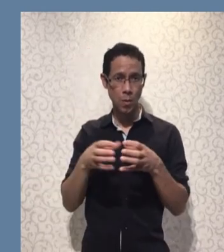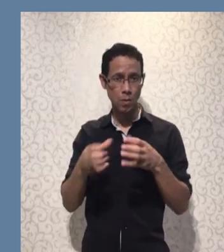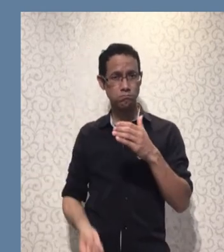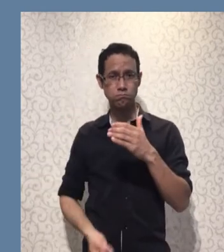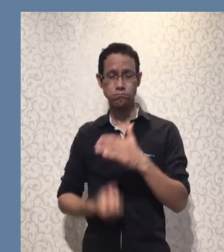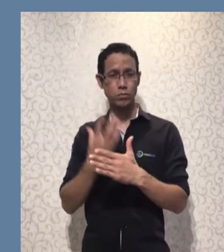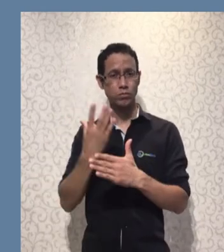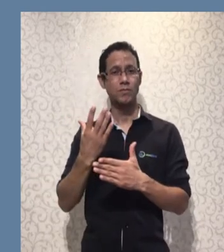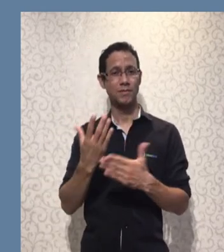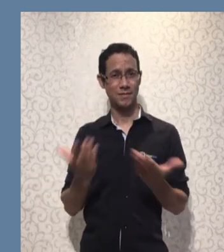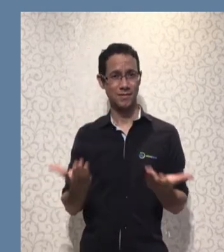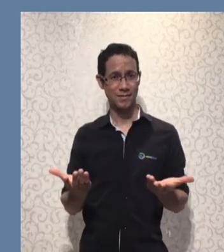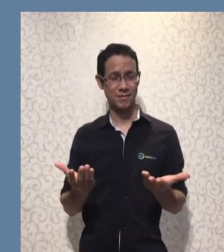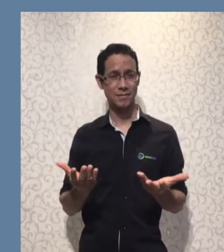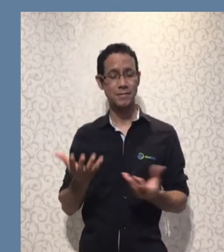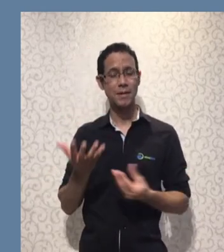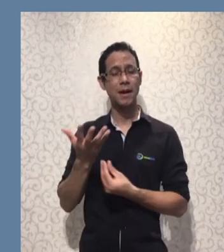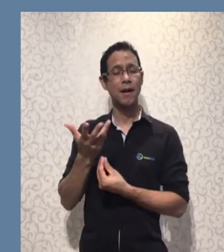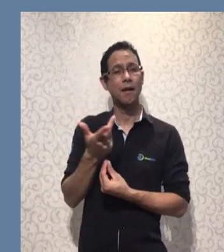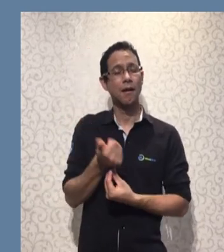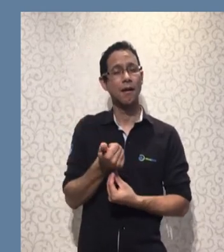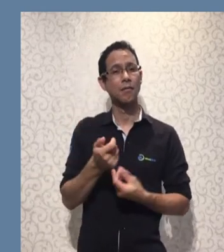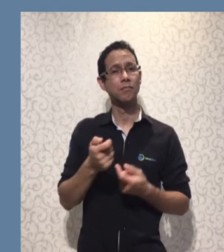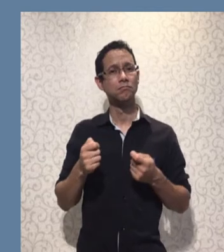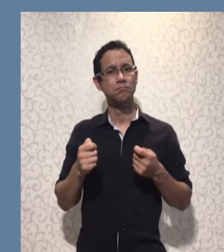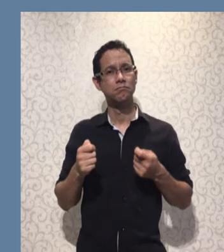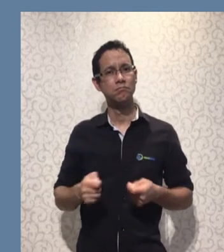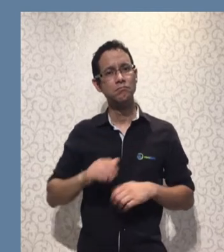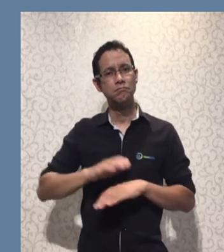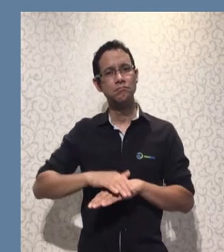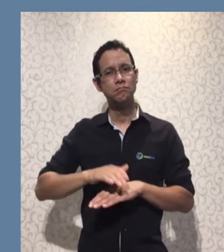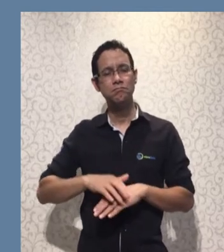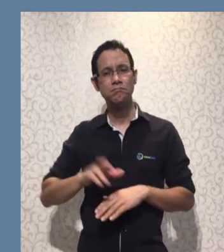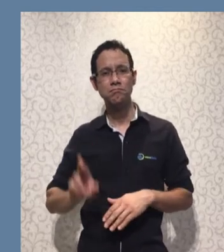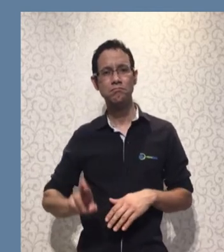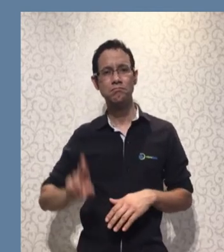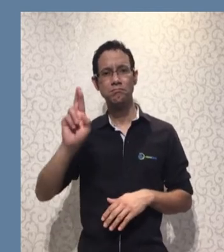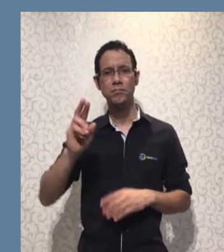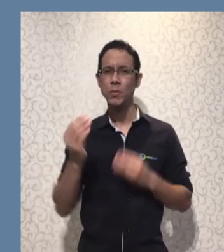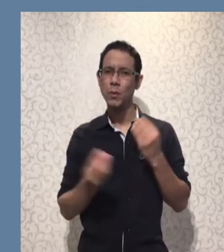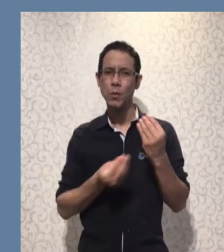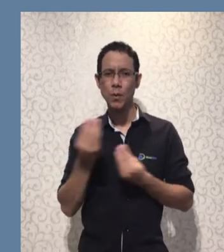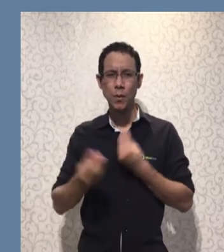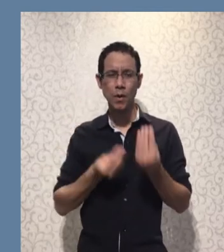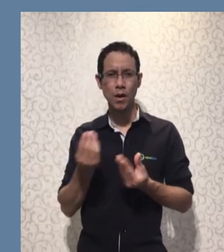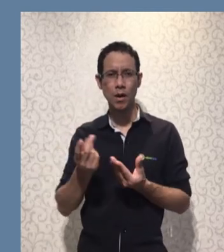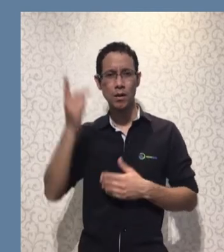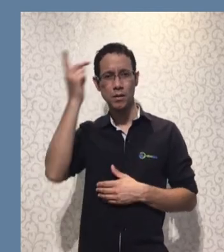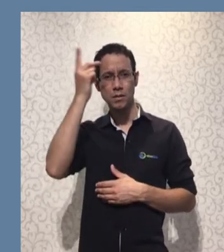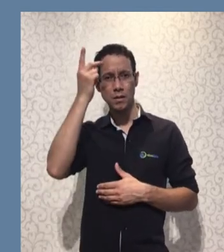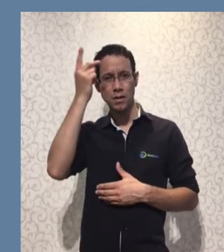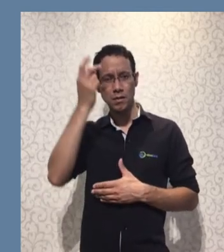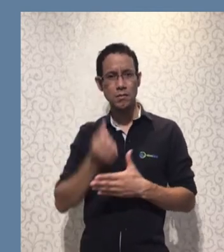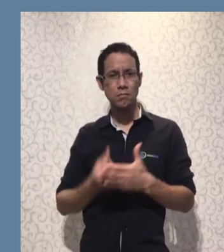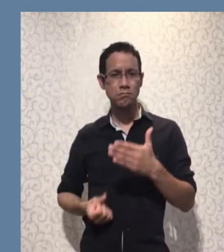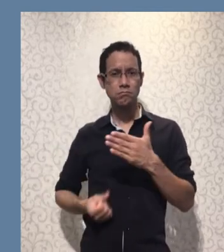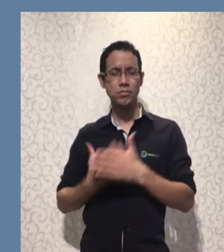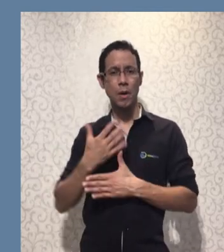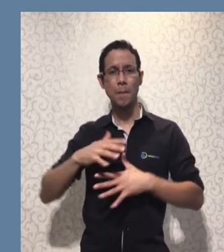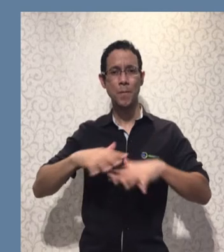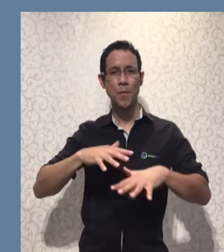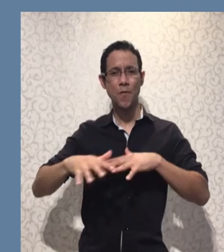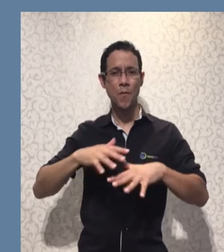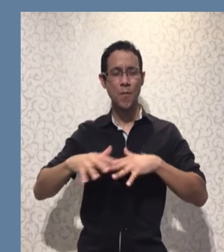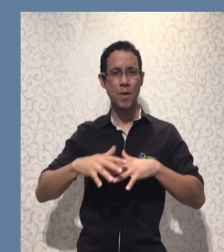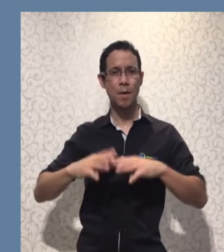arte nessa consolidação, né? E se São Paulo fosse refundada pelos movimentos por moradia? Então, essas rodas de